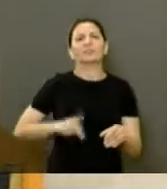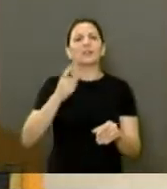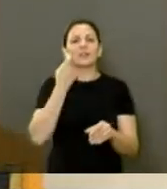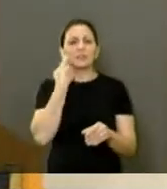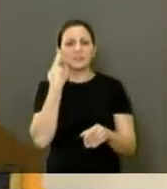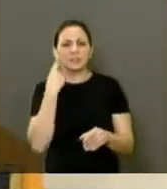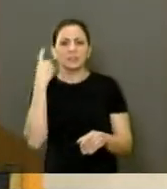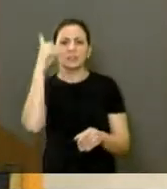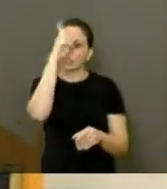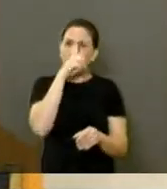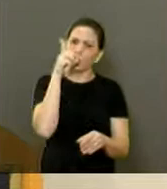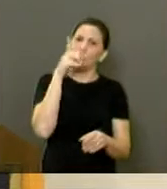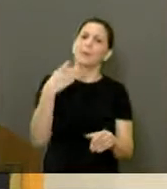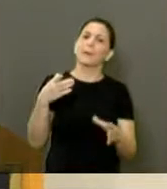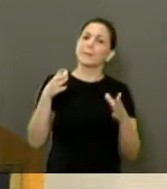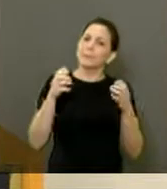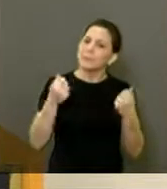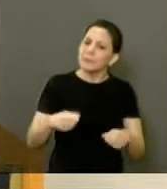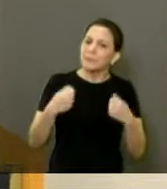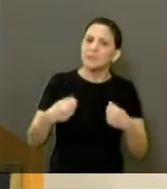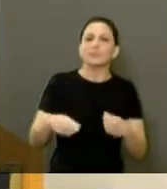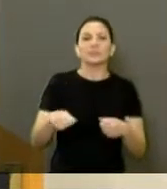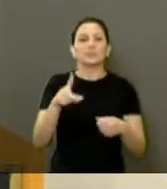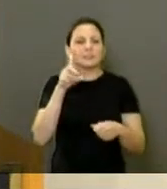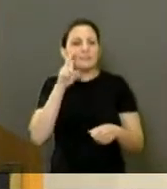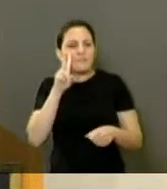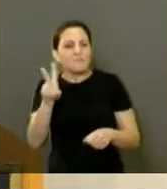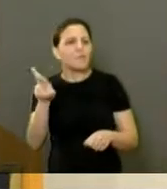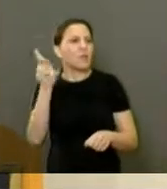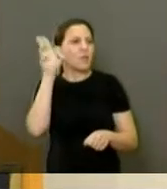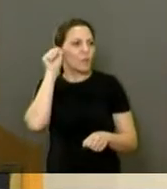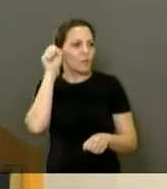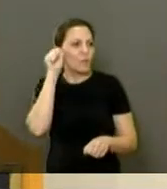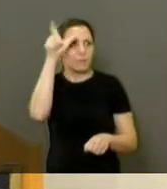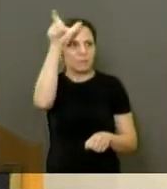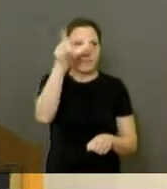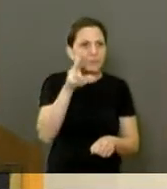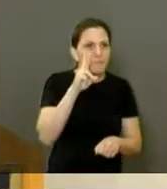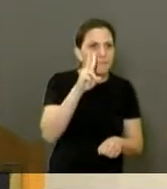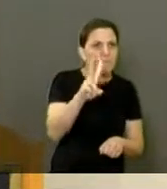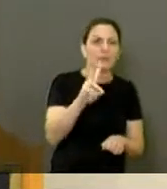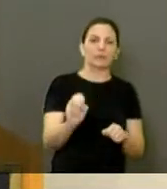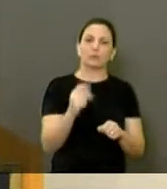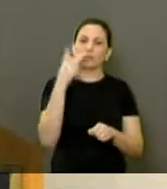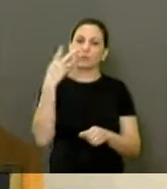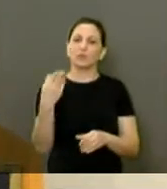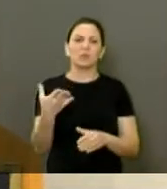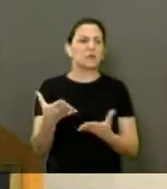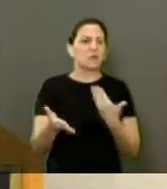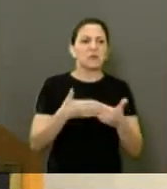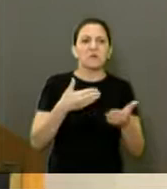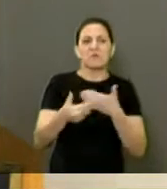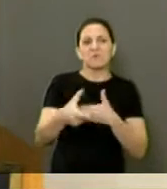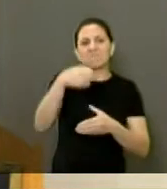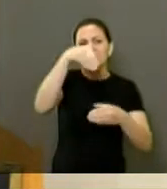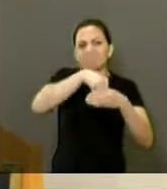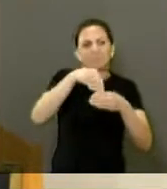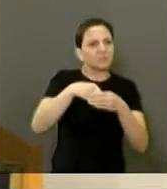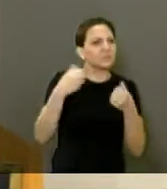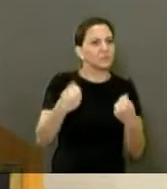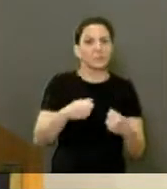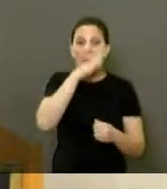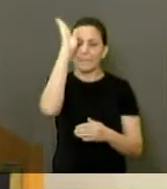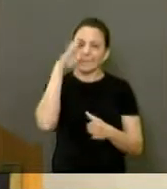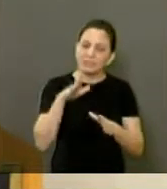sexta-feira. Portanto, tem que ouvir todo mundo, tem que representar todo mundo. Não interessa quem votou. Agora, nós somos